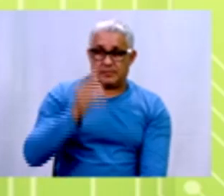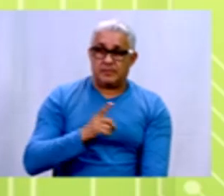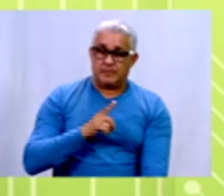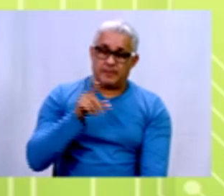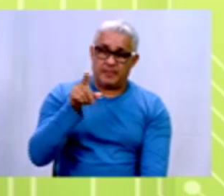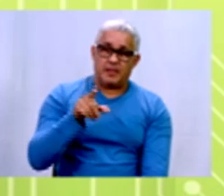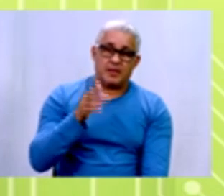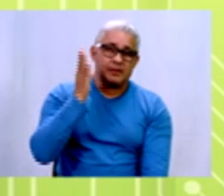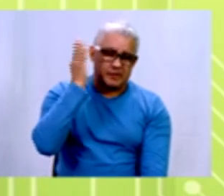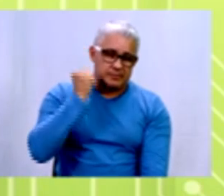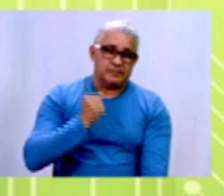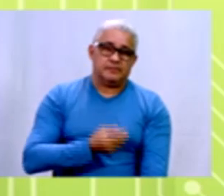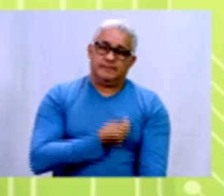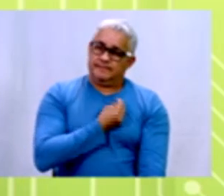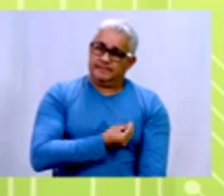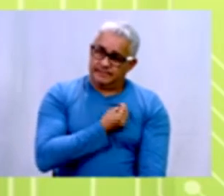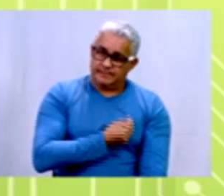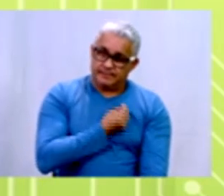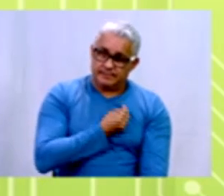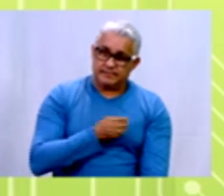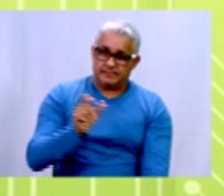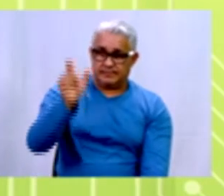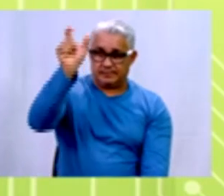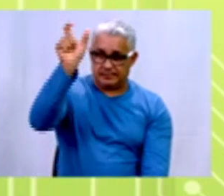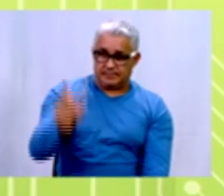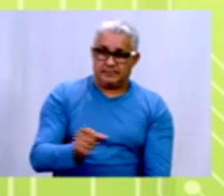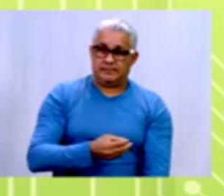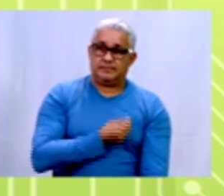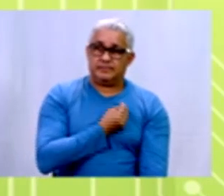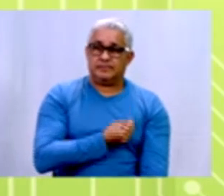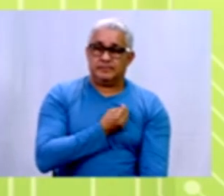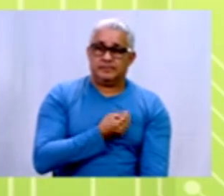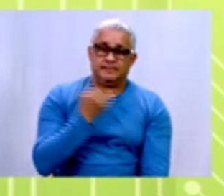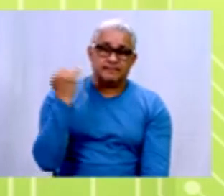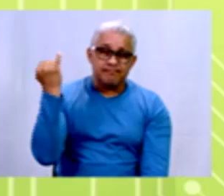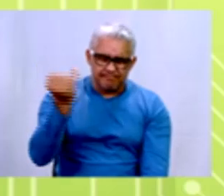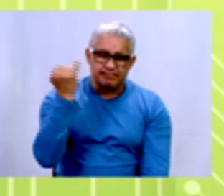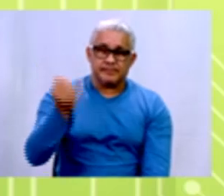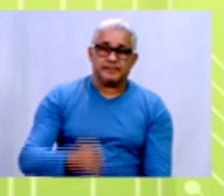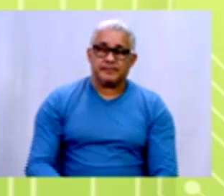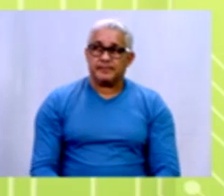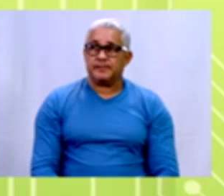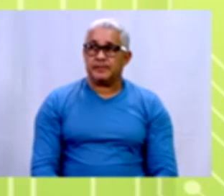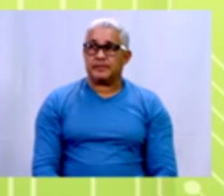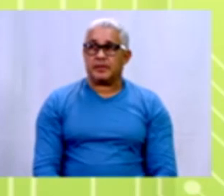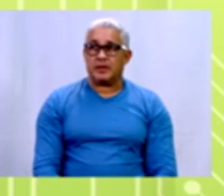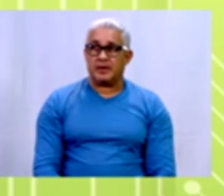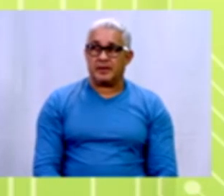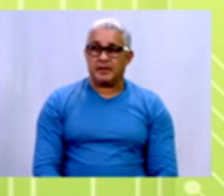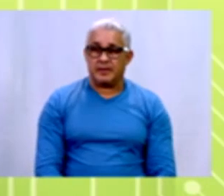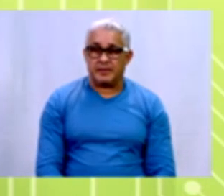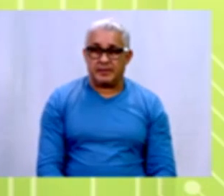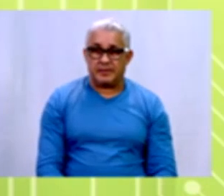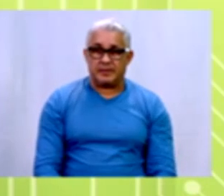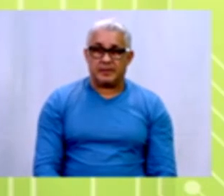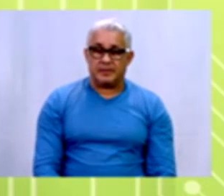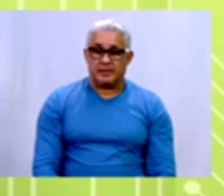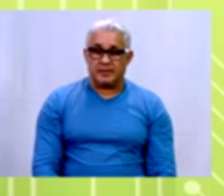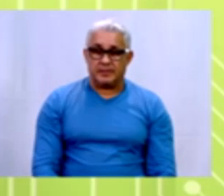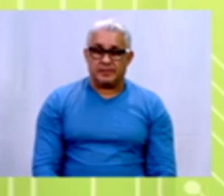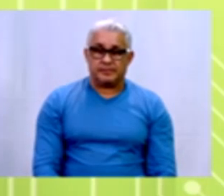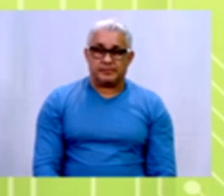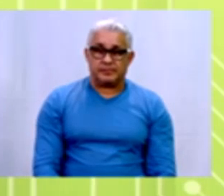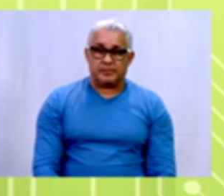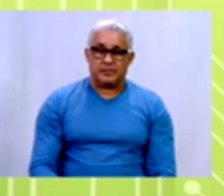estar presente, o cliente estar presente, certo? Existe uma história que exemplifica